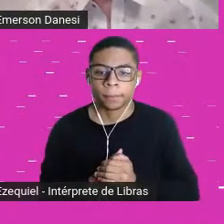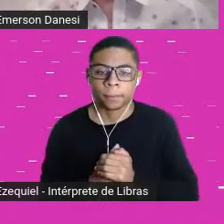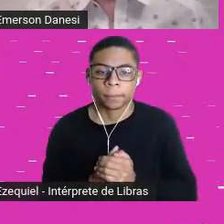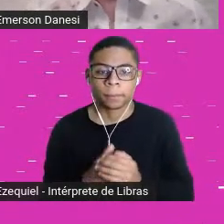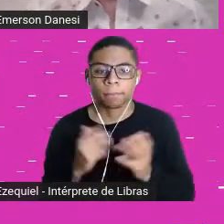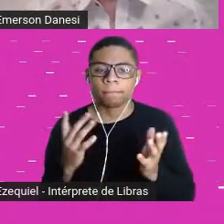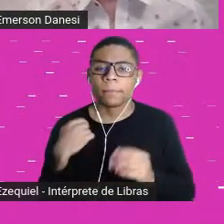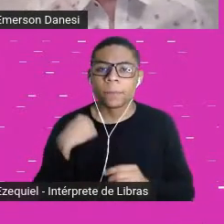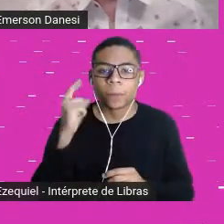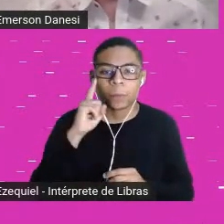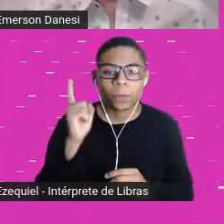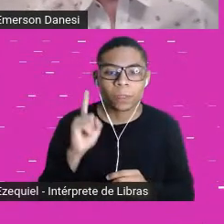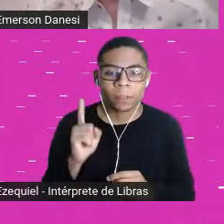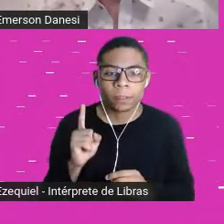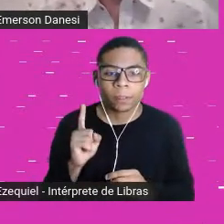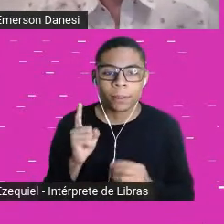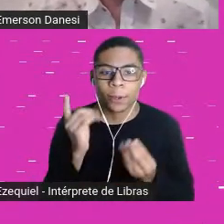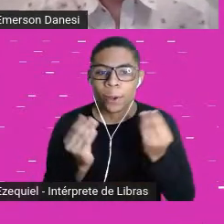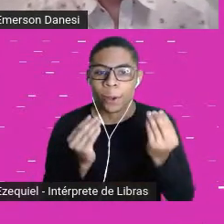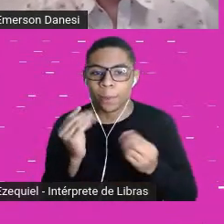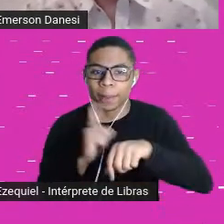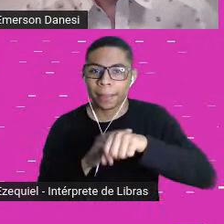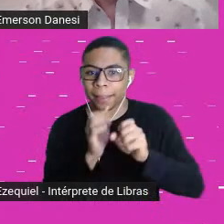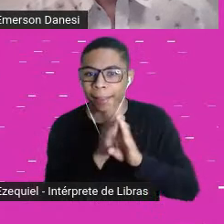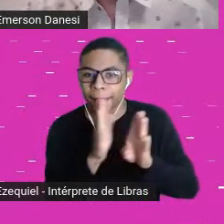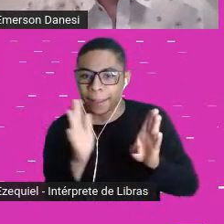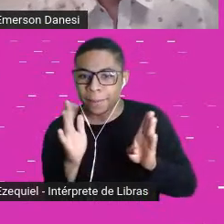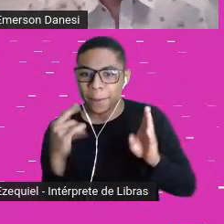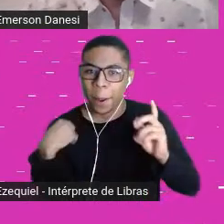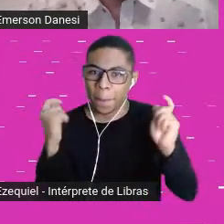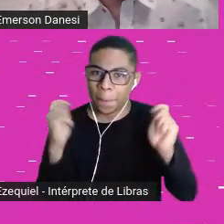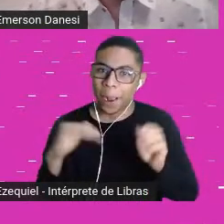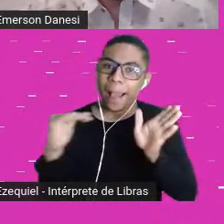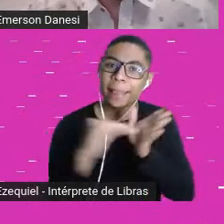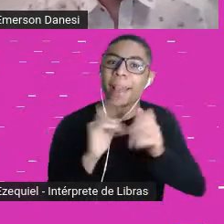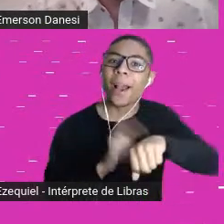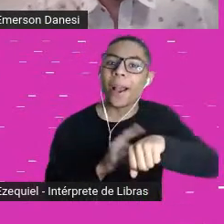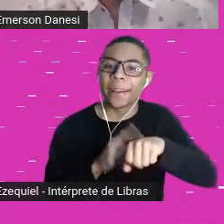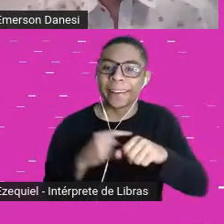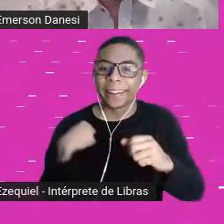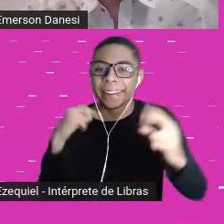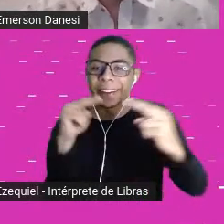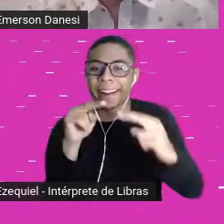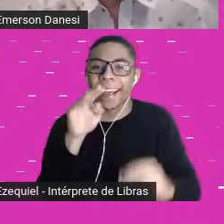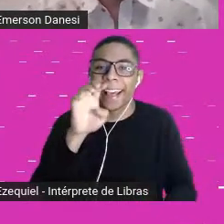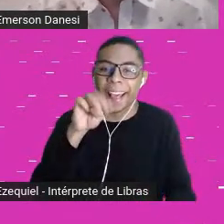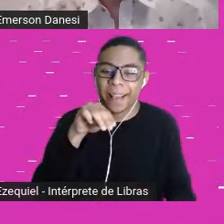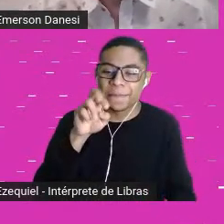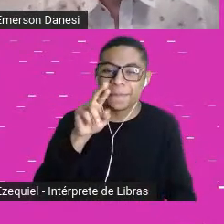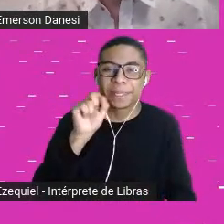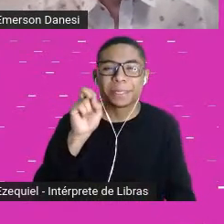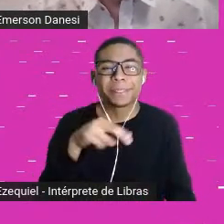Eu não sei se como é que eu estou de tempo, se eu fico falando, eu posso falar aqui horas olhando para o Emerson. Eu não marquei.